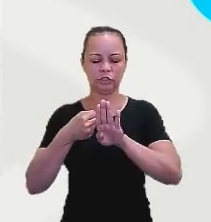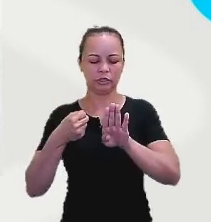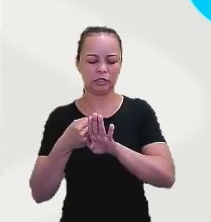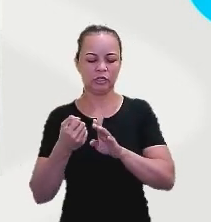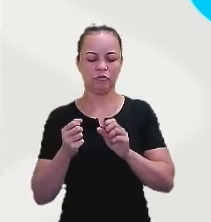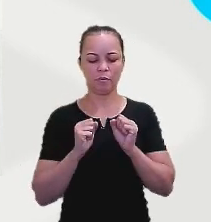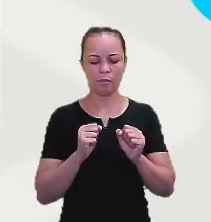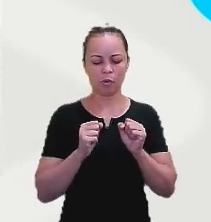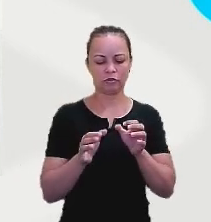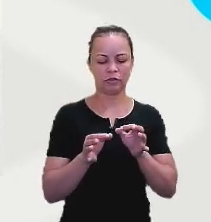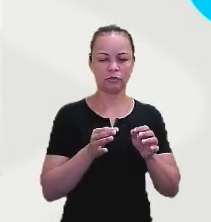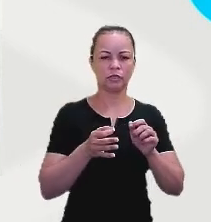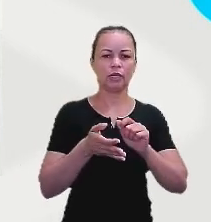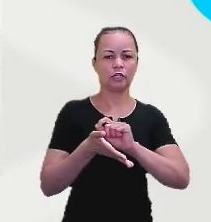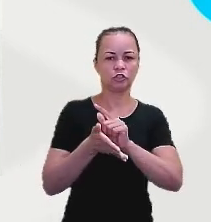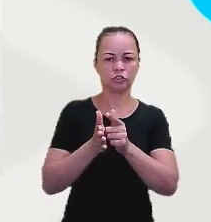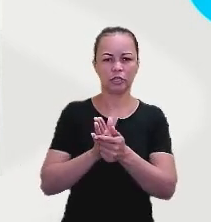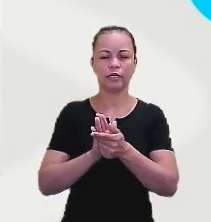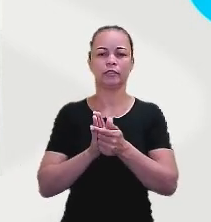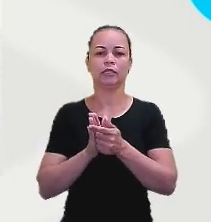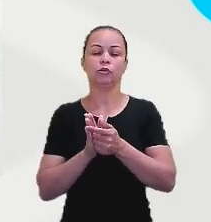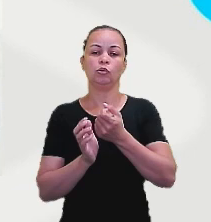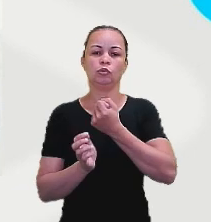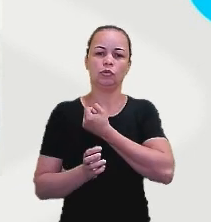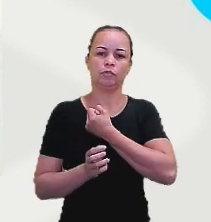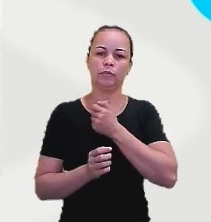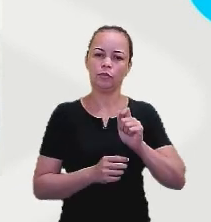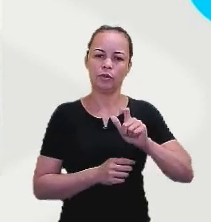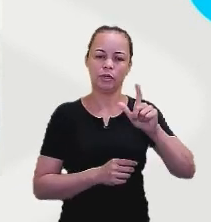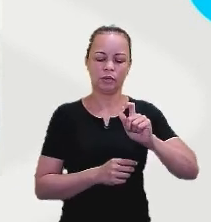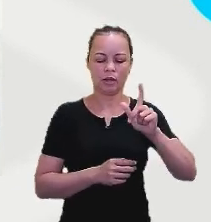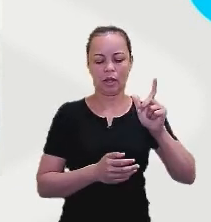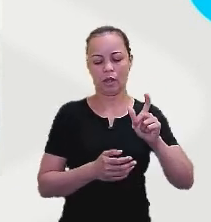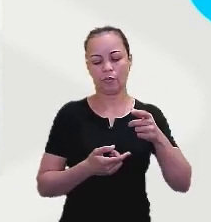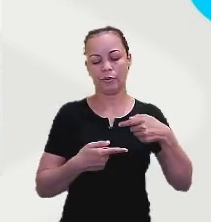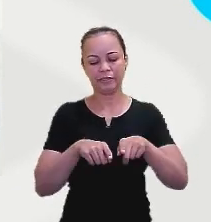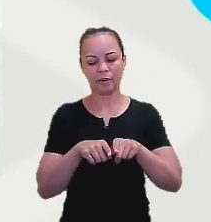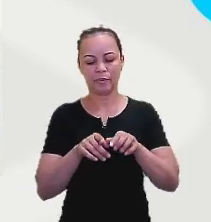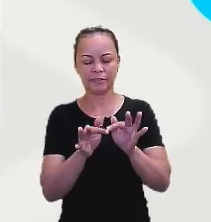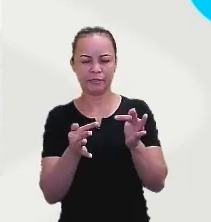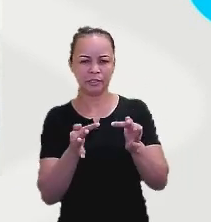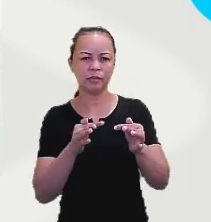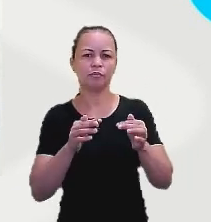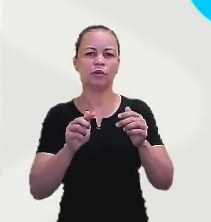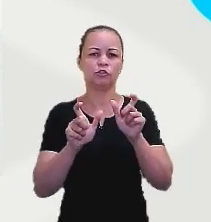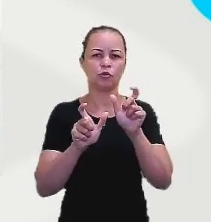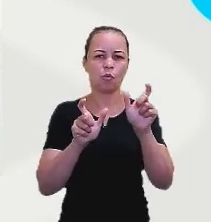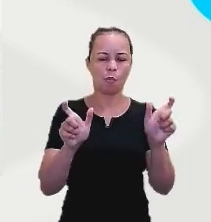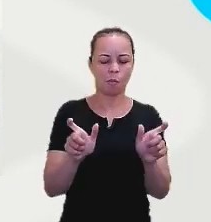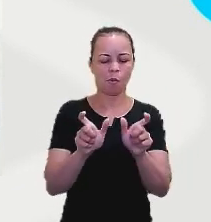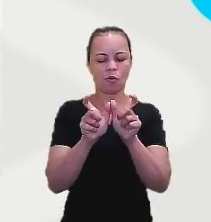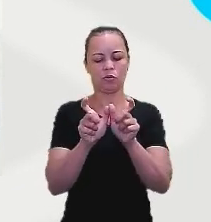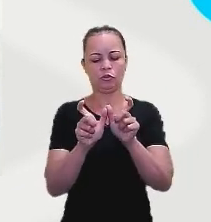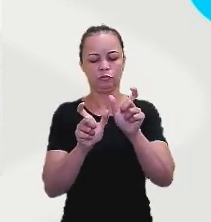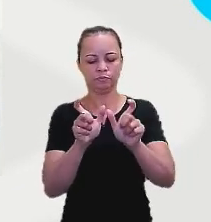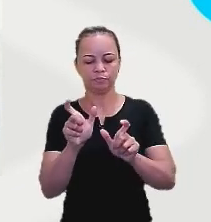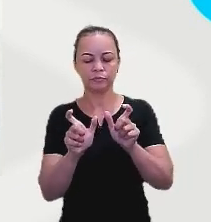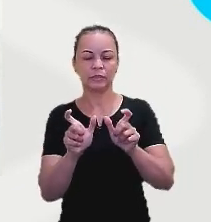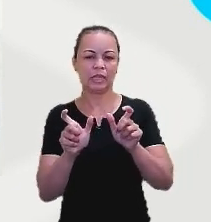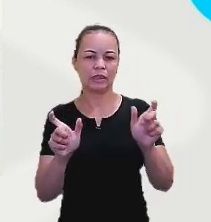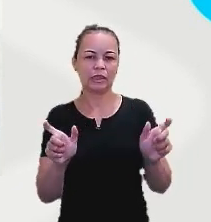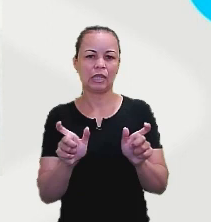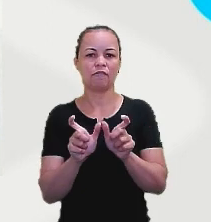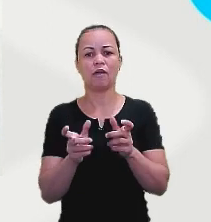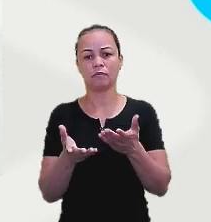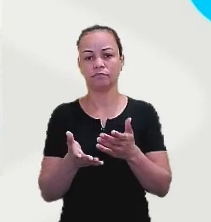em gênero, número e grau, que ele pode ser simples, composto, primitivo ou derivado. Então, ela pegou esse assunto e fez o seu mapa